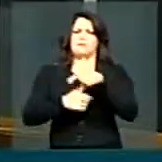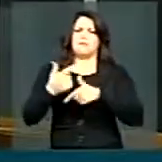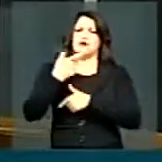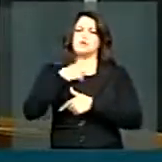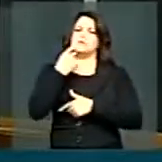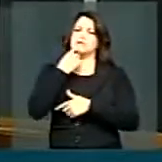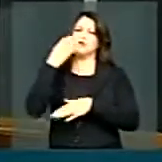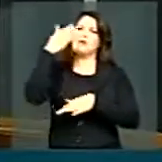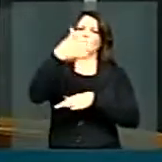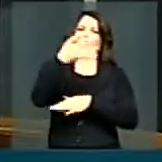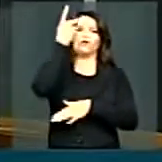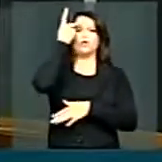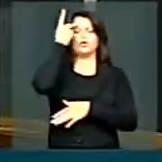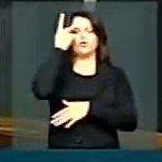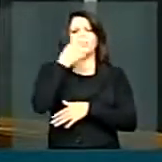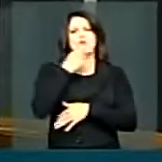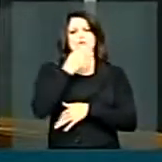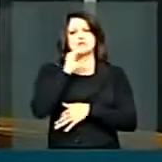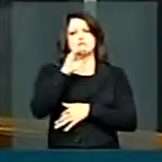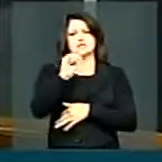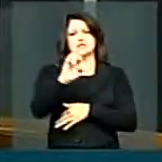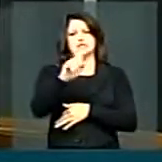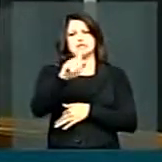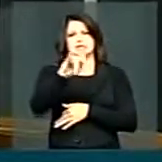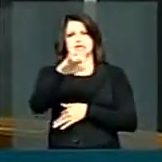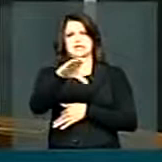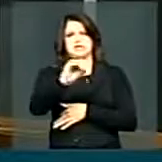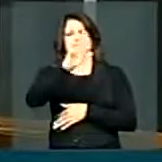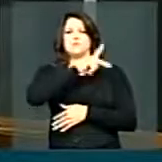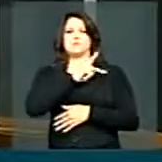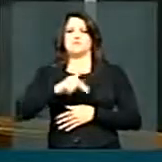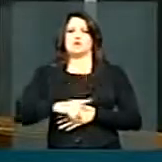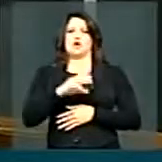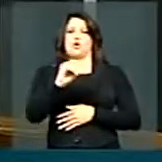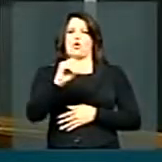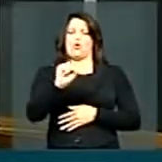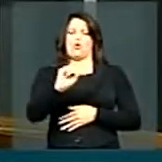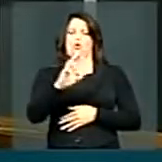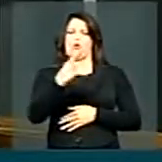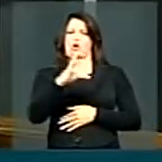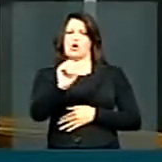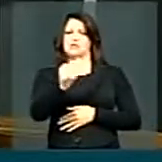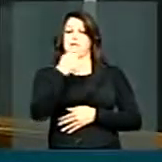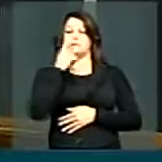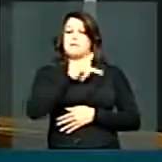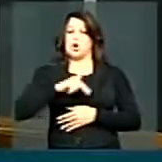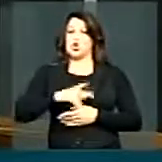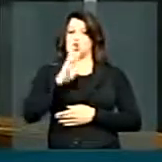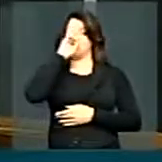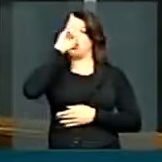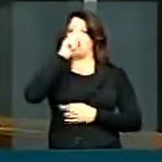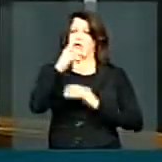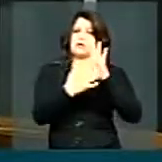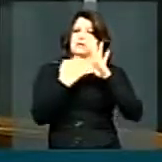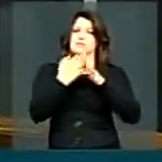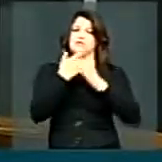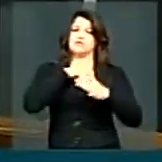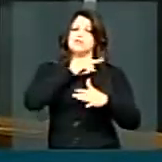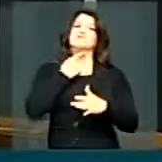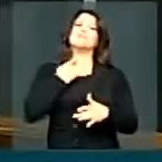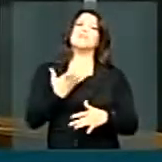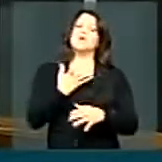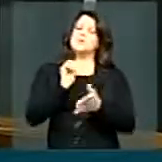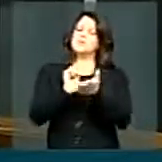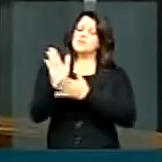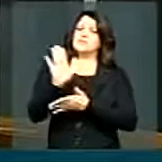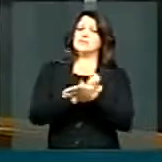Sexta-feira estive em São Paulo com o doutor Sérgio Amoroso, que é o presidente do Grupo Orsa, dono da Jari Celulose. E o que nós queremos é que não haja